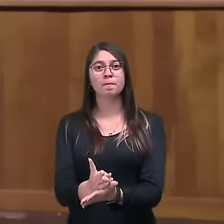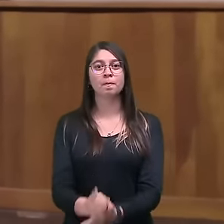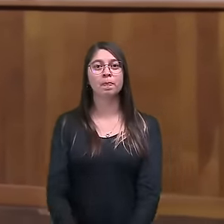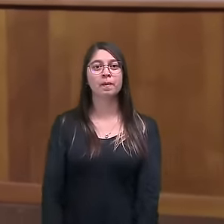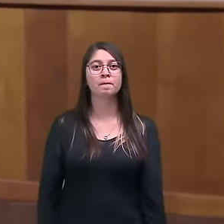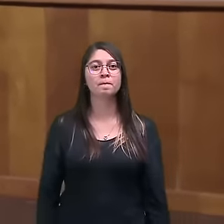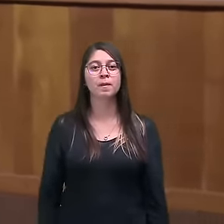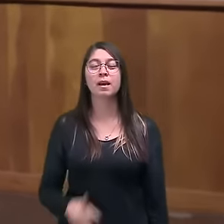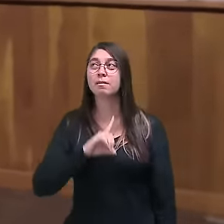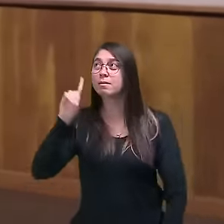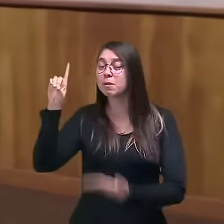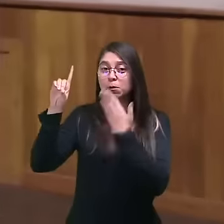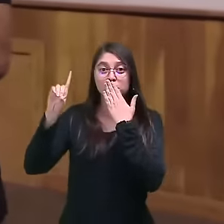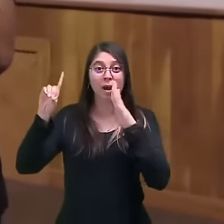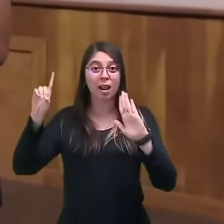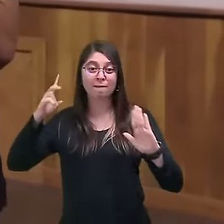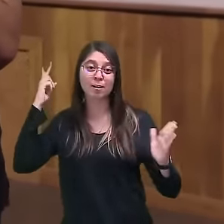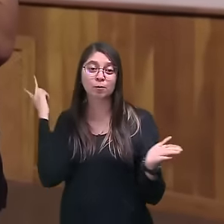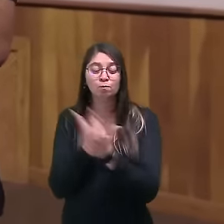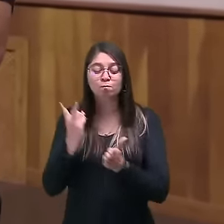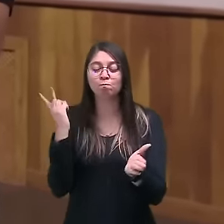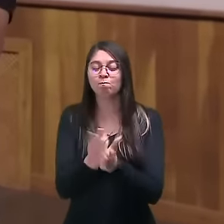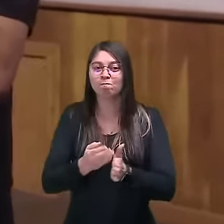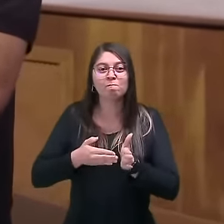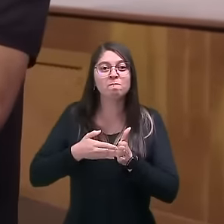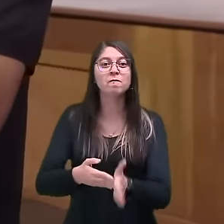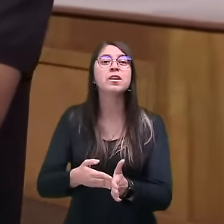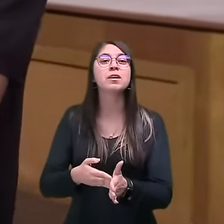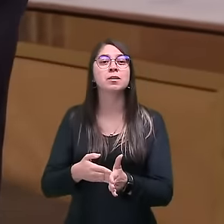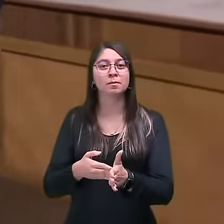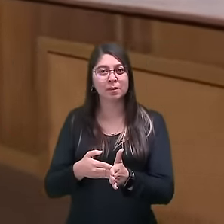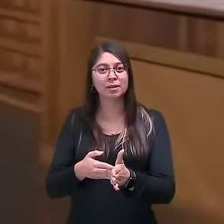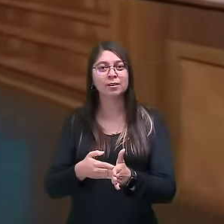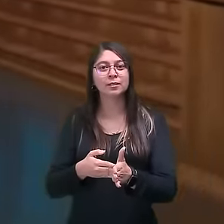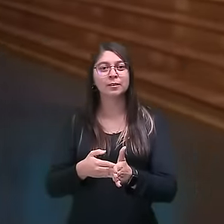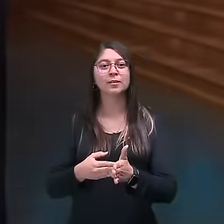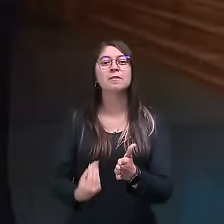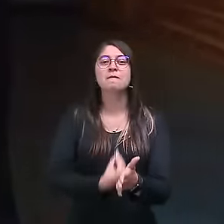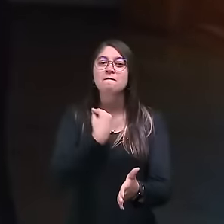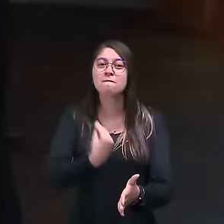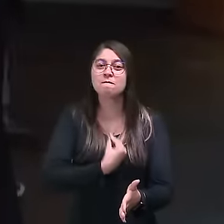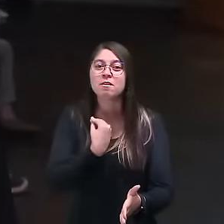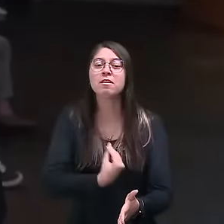Essa palavra continua em pé. Essa palavra continua viva.